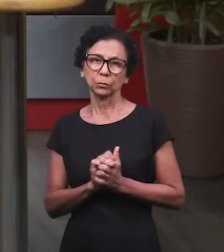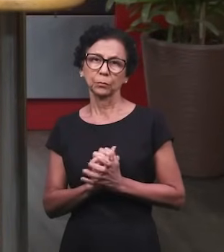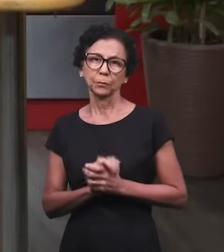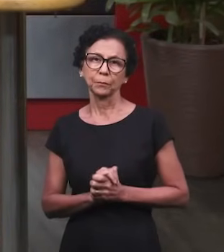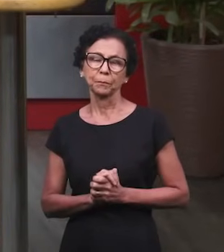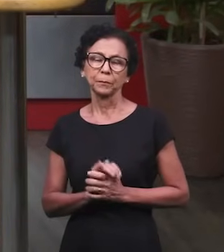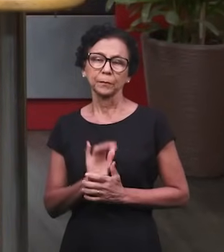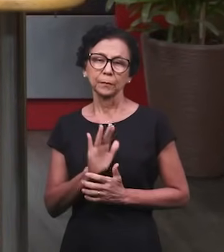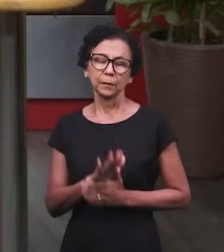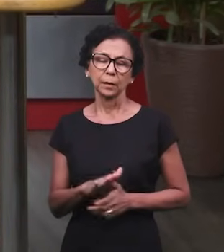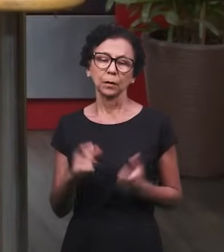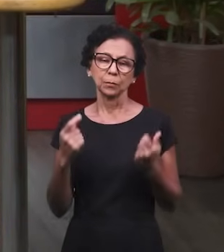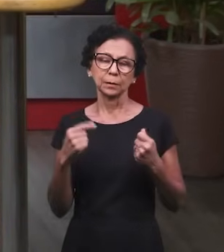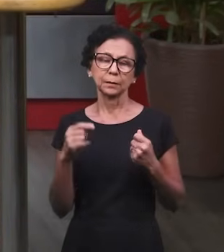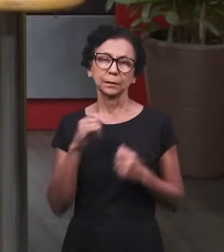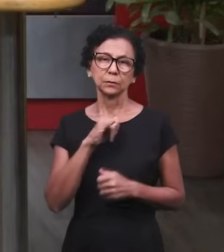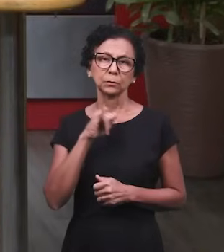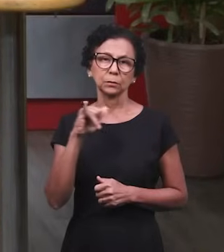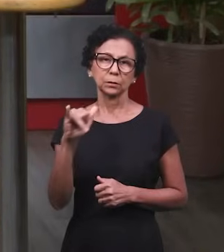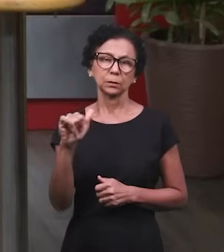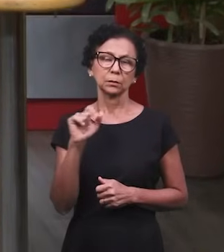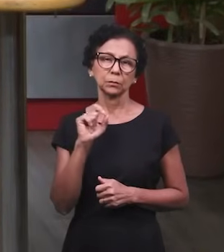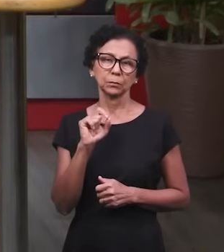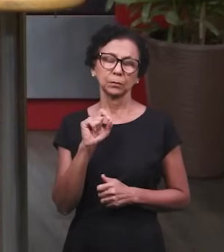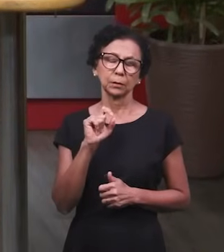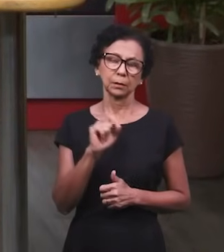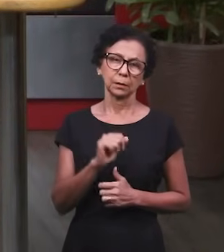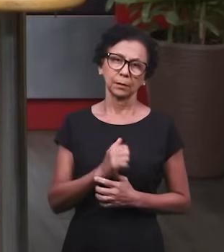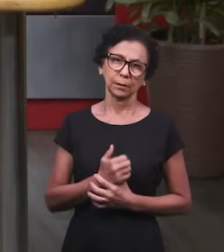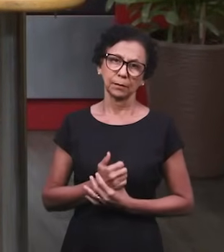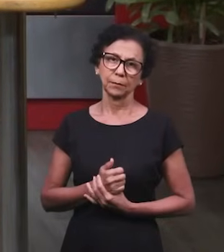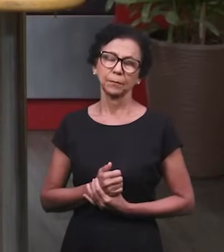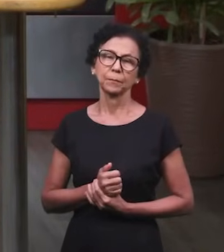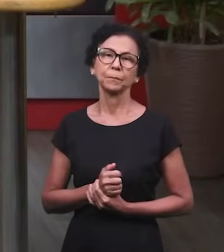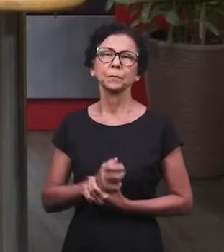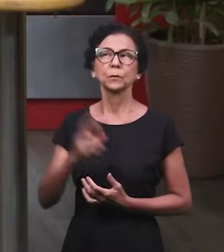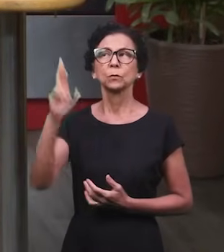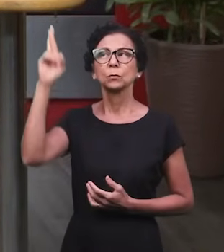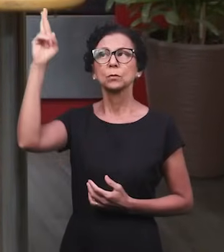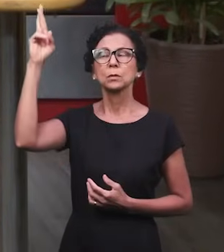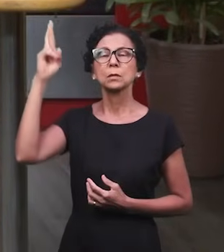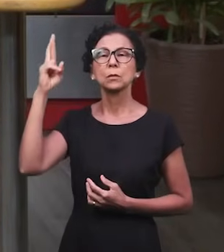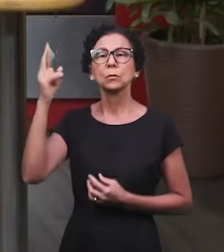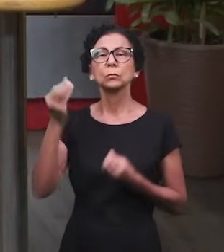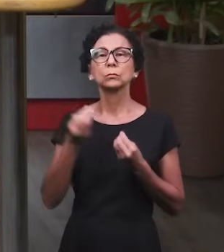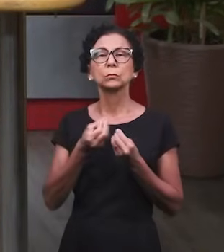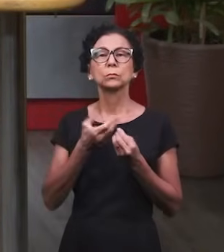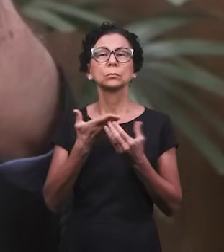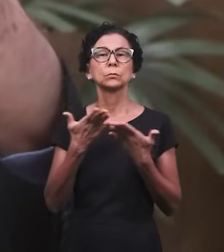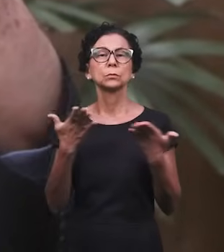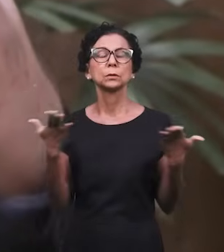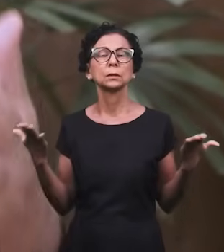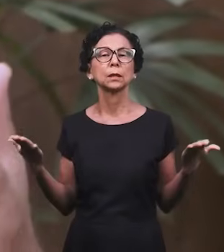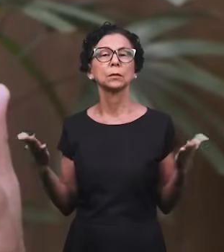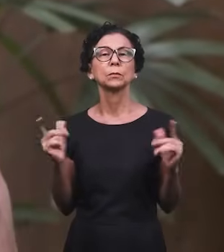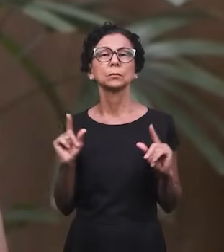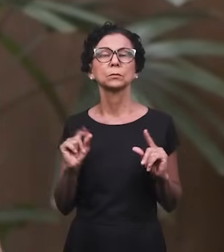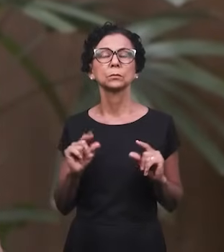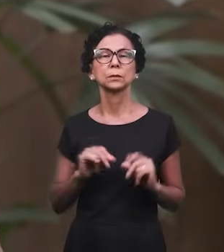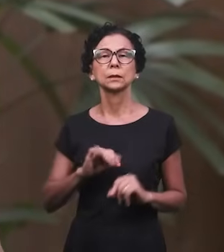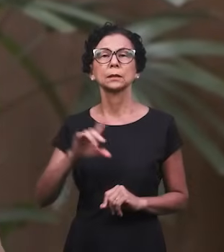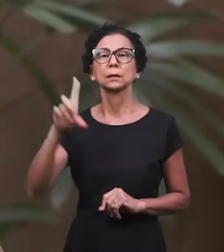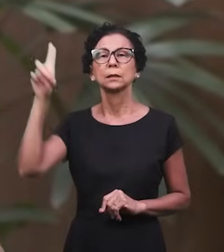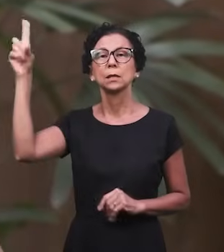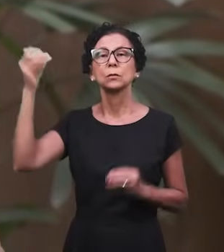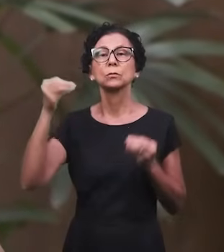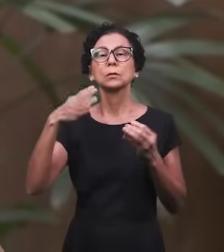coisa que o senhor coloca à nossa disposição esposo que é a a sabedoria que vem